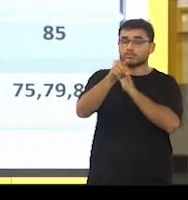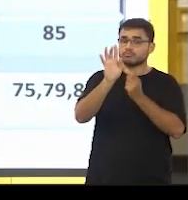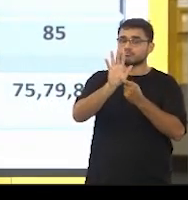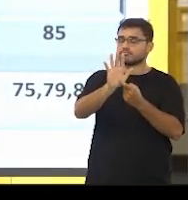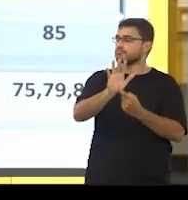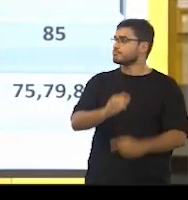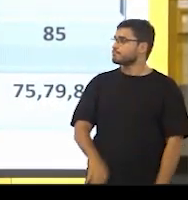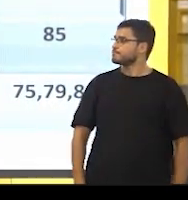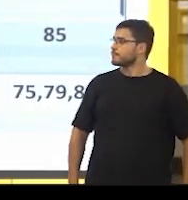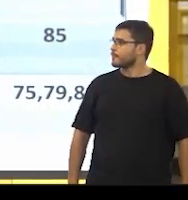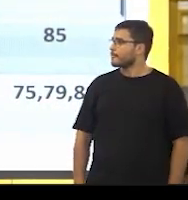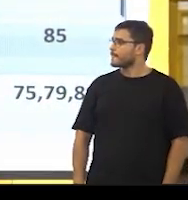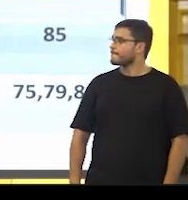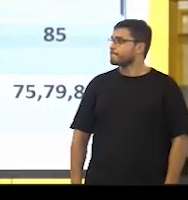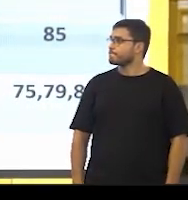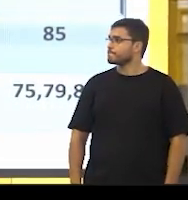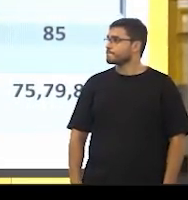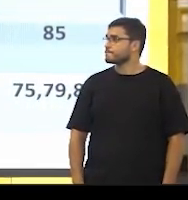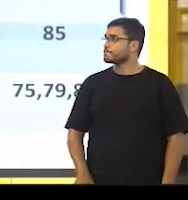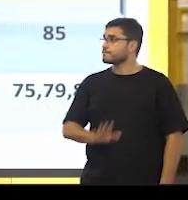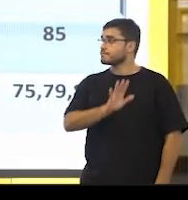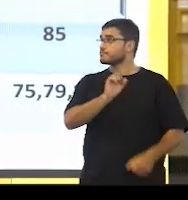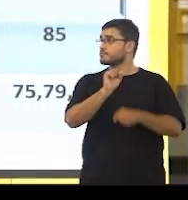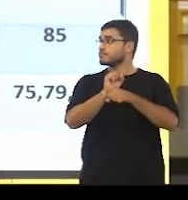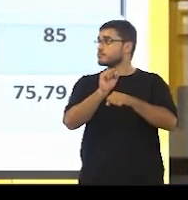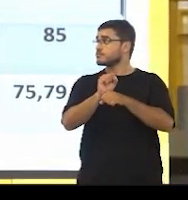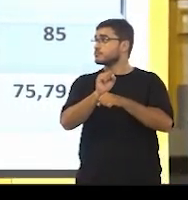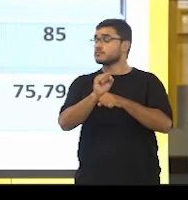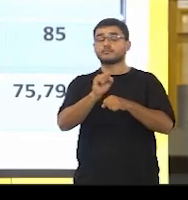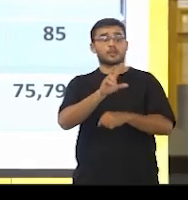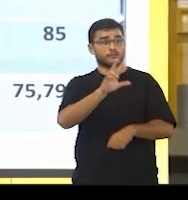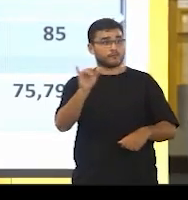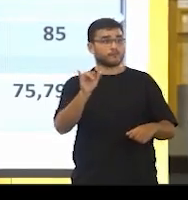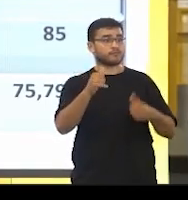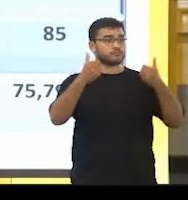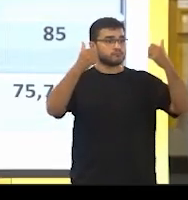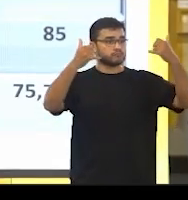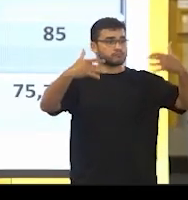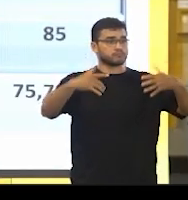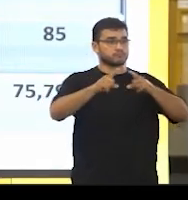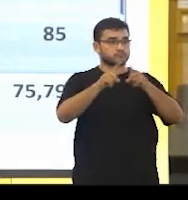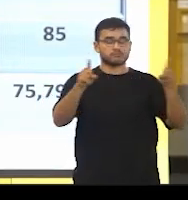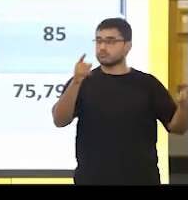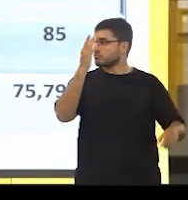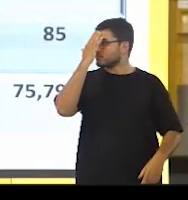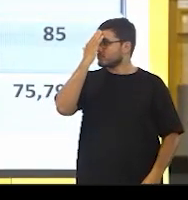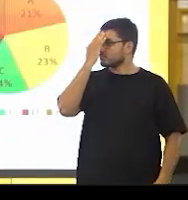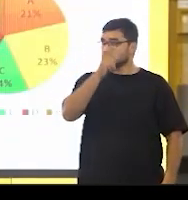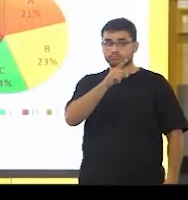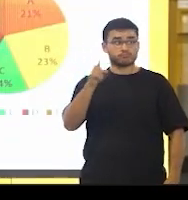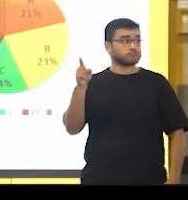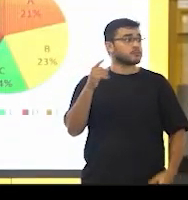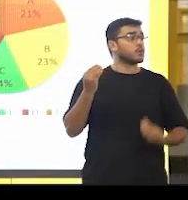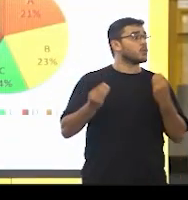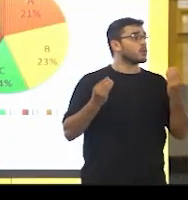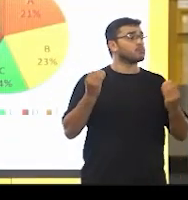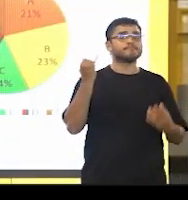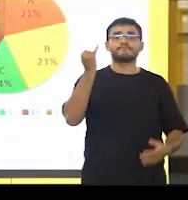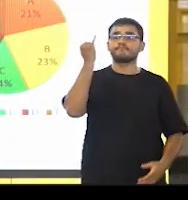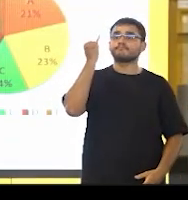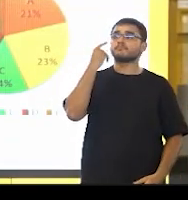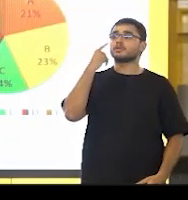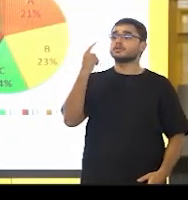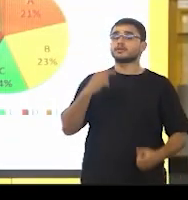Pessoal, a gente vai começar a resolver algumas questões, tá certo? Com vocês, tentando mostrar para vocês a importância